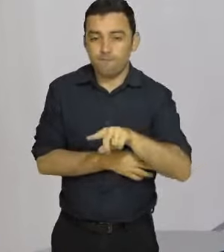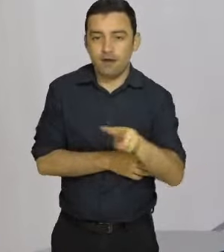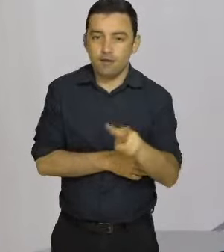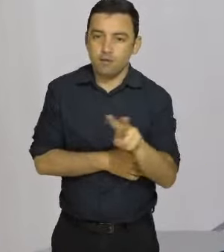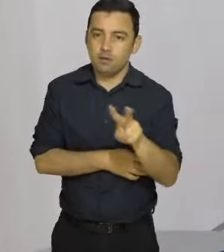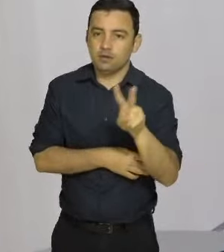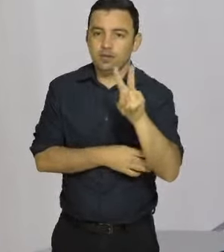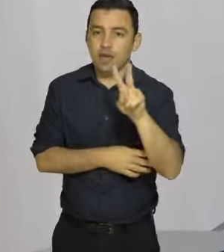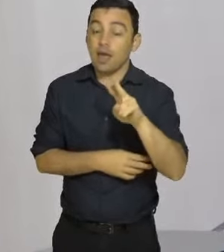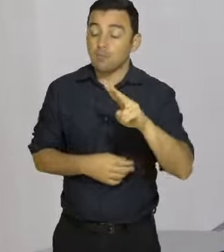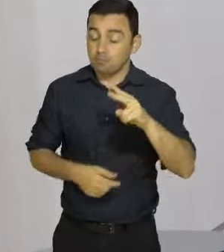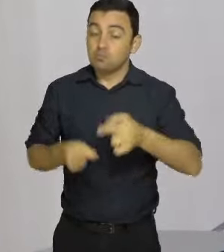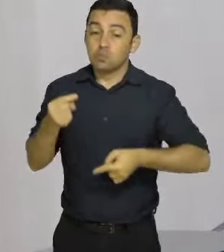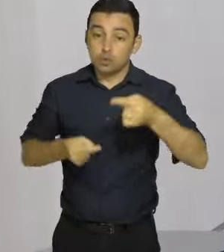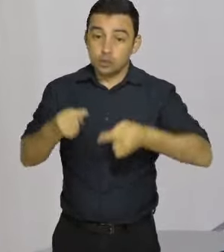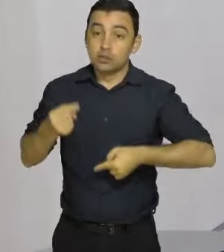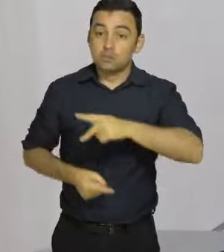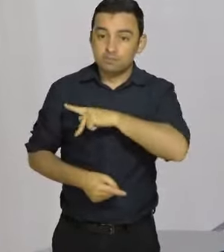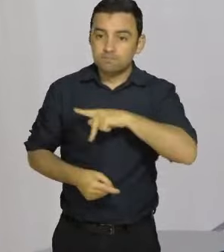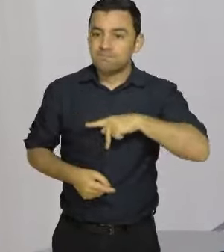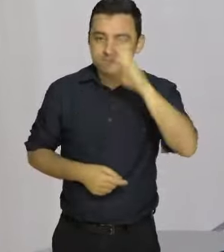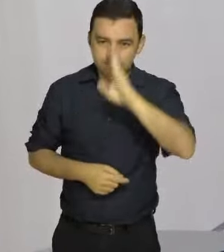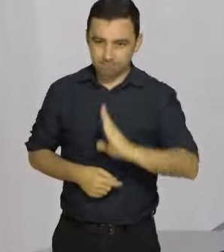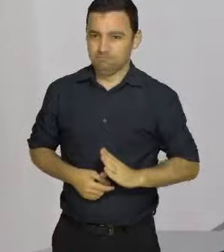como política pública no nosso Brasil.